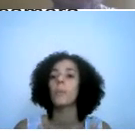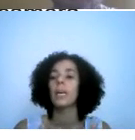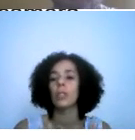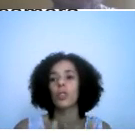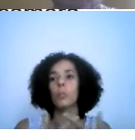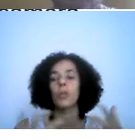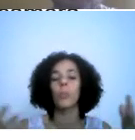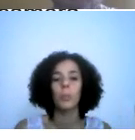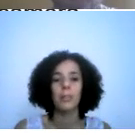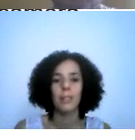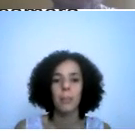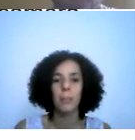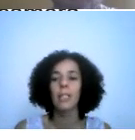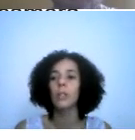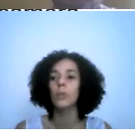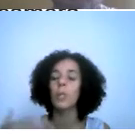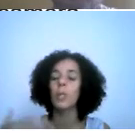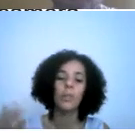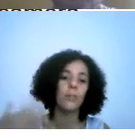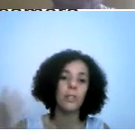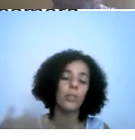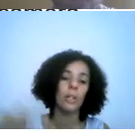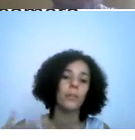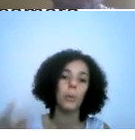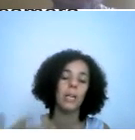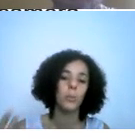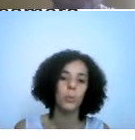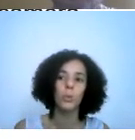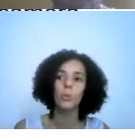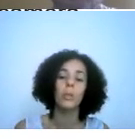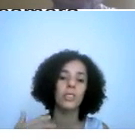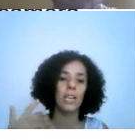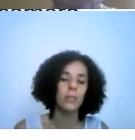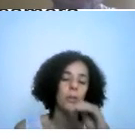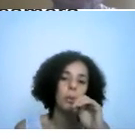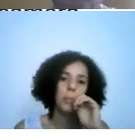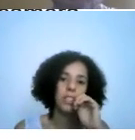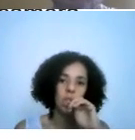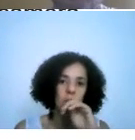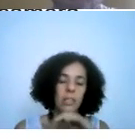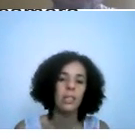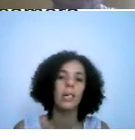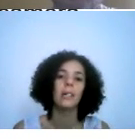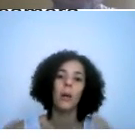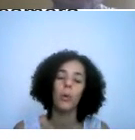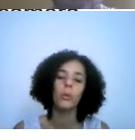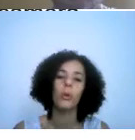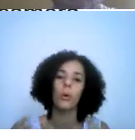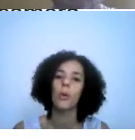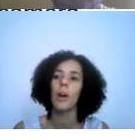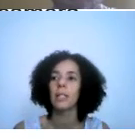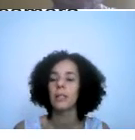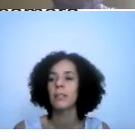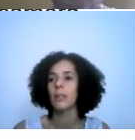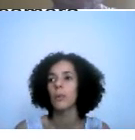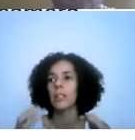um ambiente, a distribuição muito mais ampla, e o número de indivíduos já deve ter aumentado muito, e o que já dificulta bastante, né, o controle